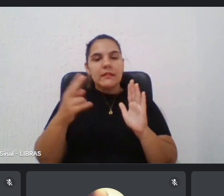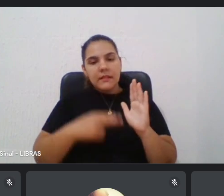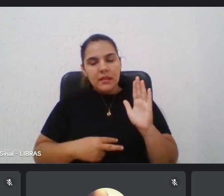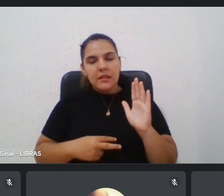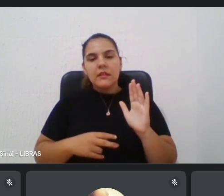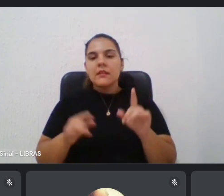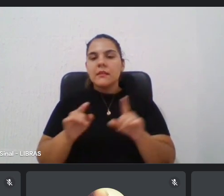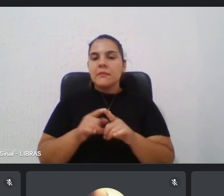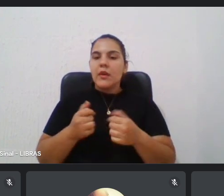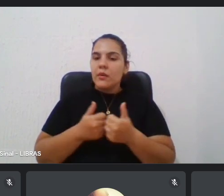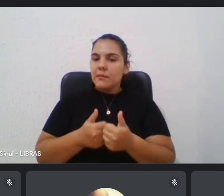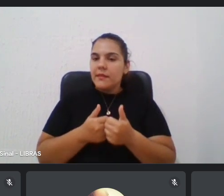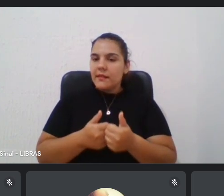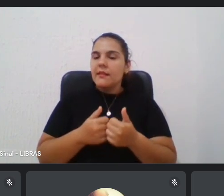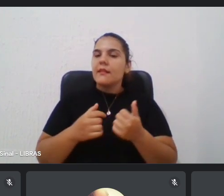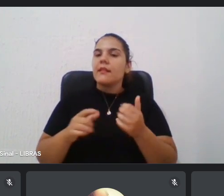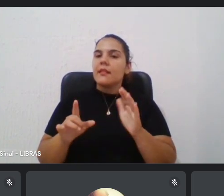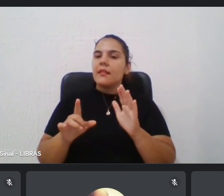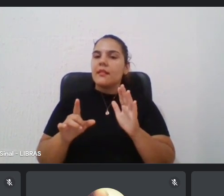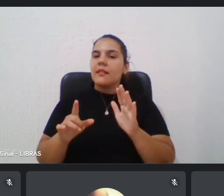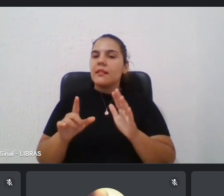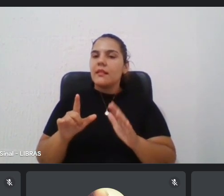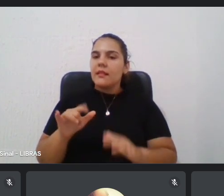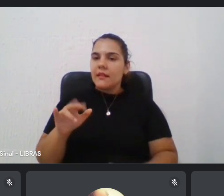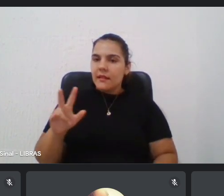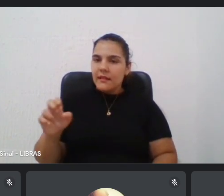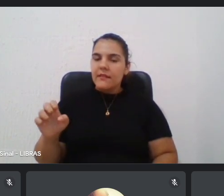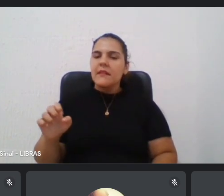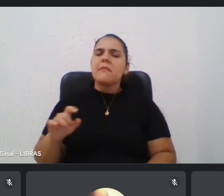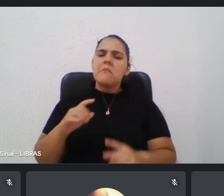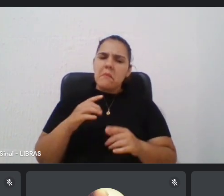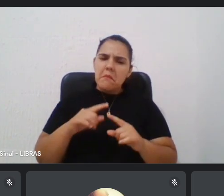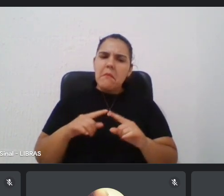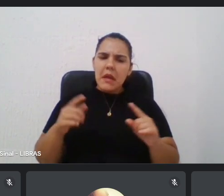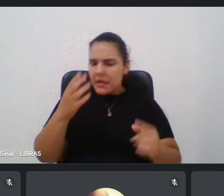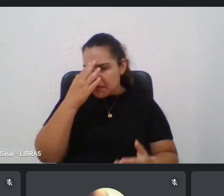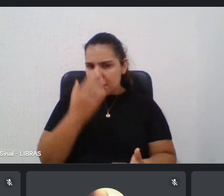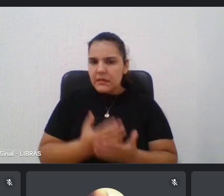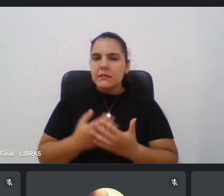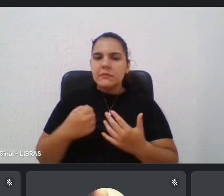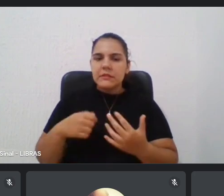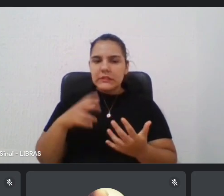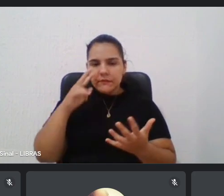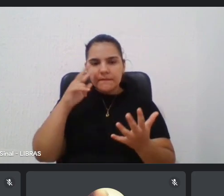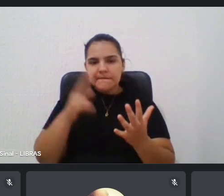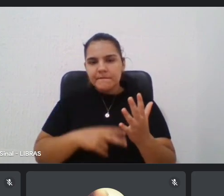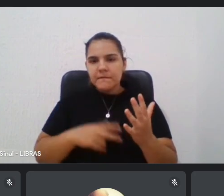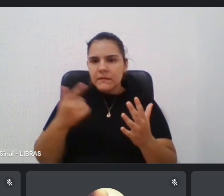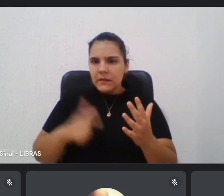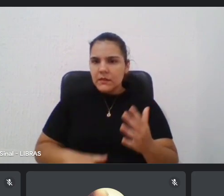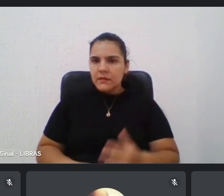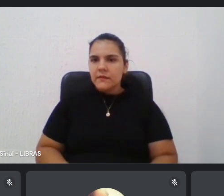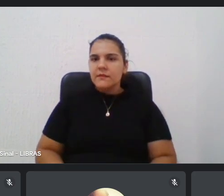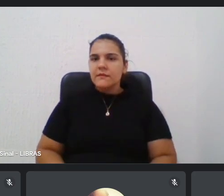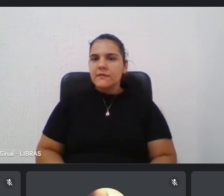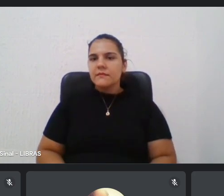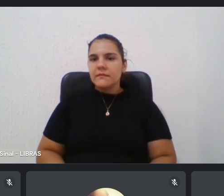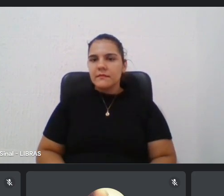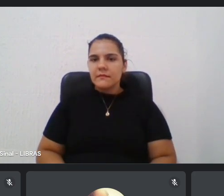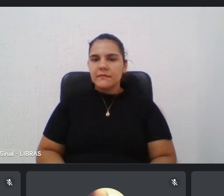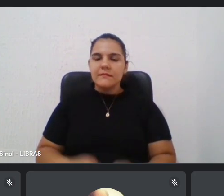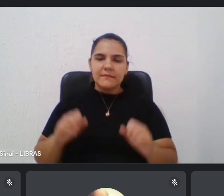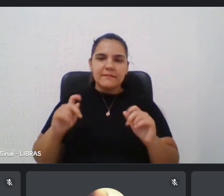mas eu acredito que eu preciso dar uma revisada de novo, mas estamos por aqui. um salve aí para todo mundo, valeu.